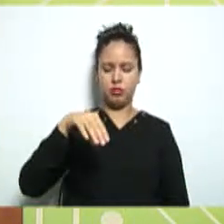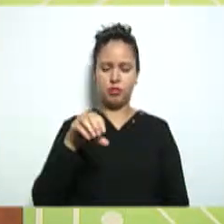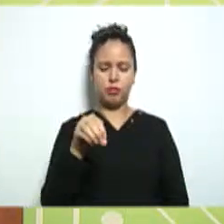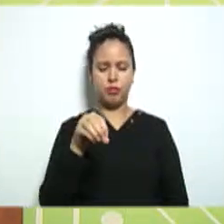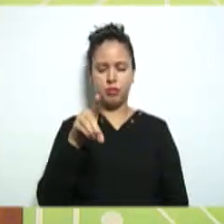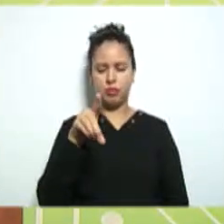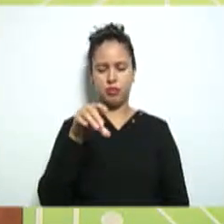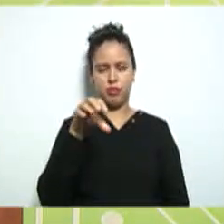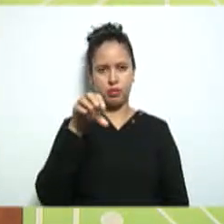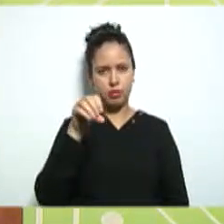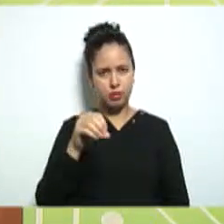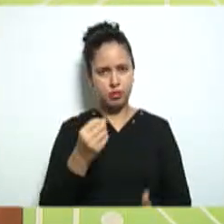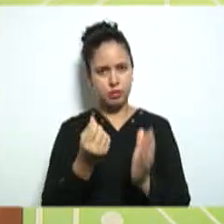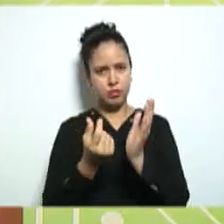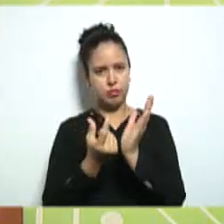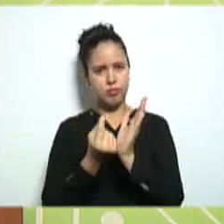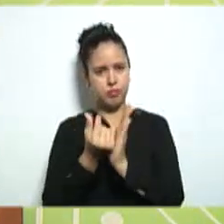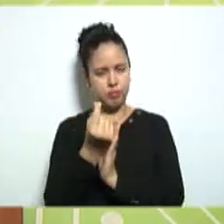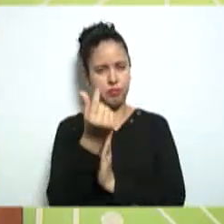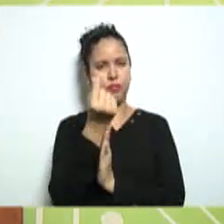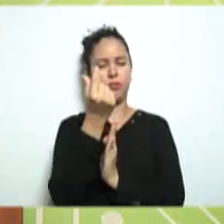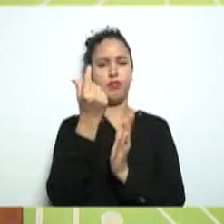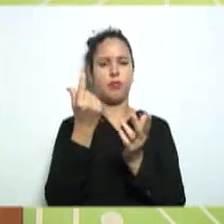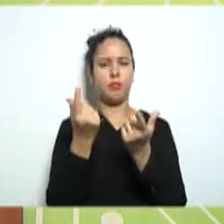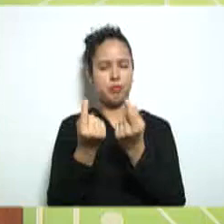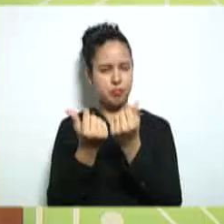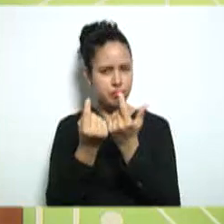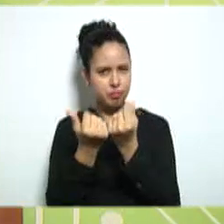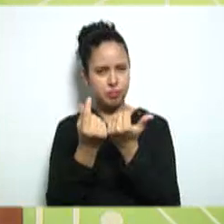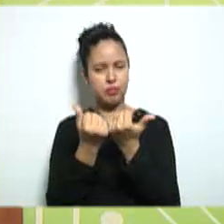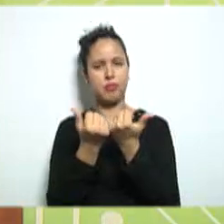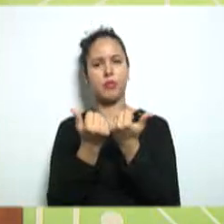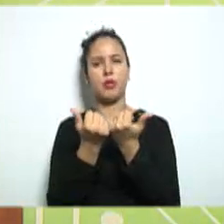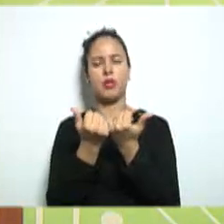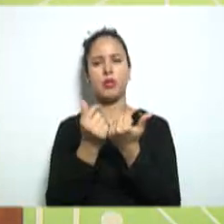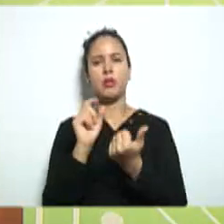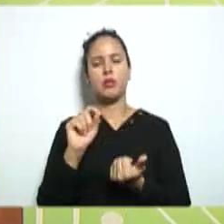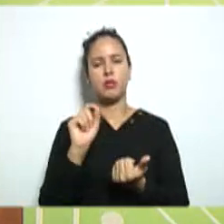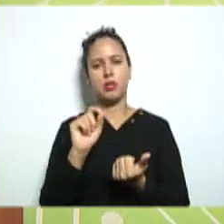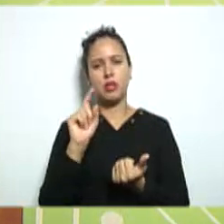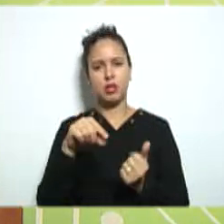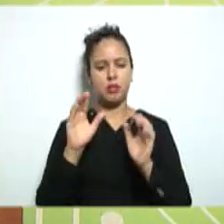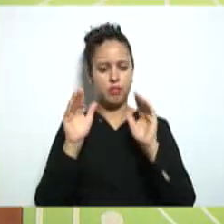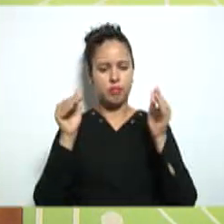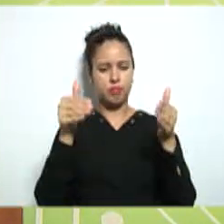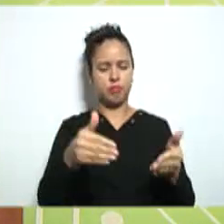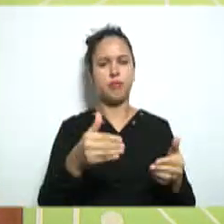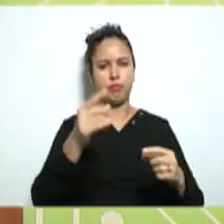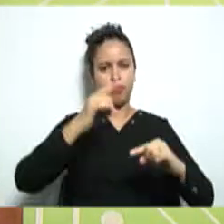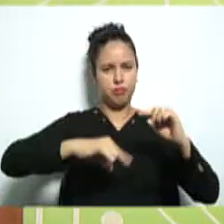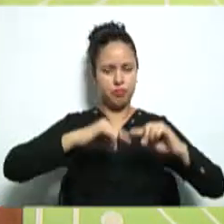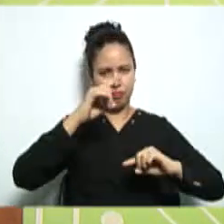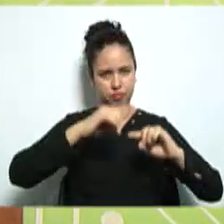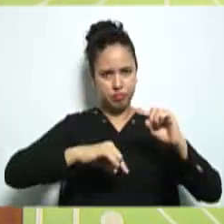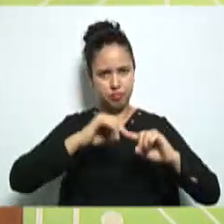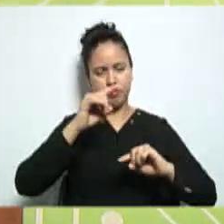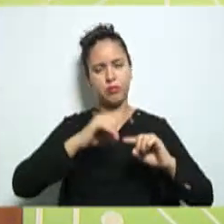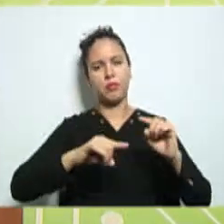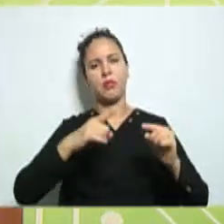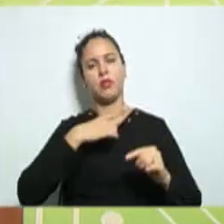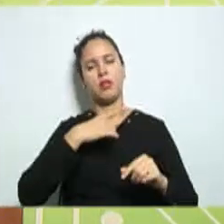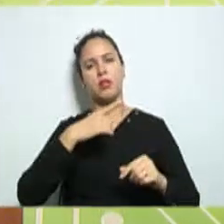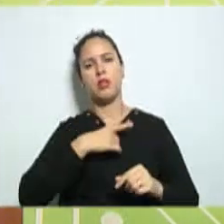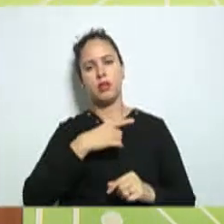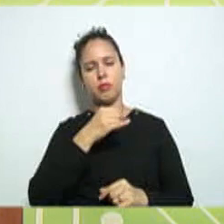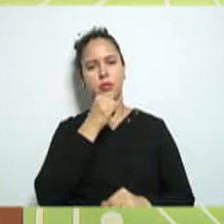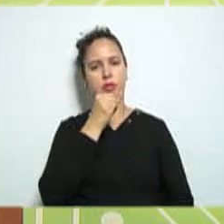E a gente viu que orienta a produção, que ele é orientado para a produção de mercadorias. Então a gente deu lá o